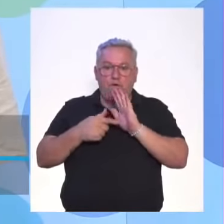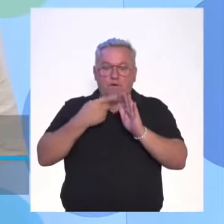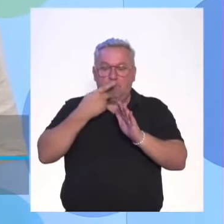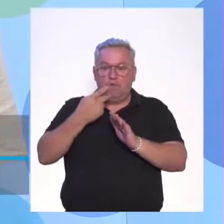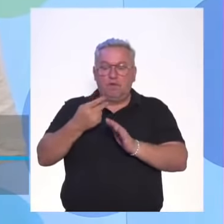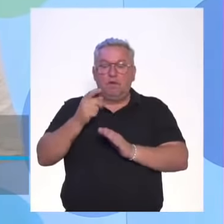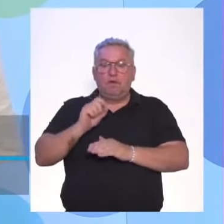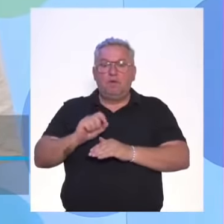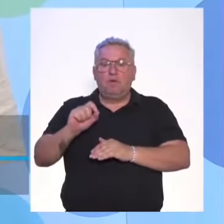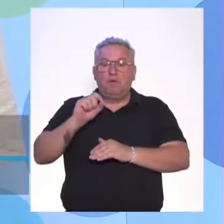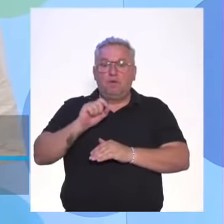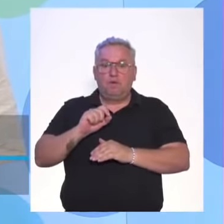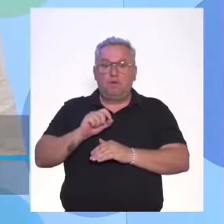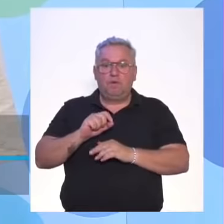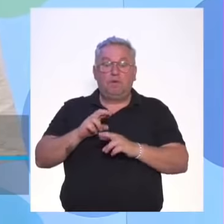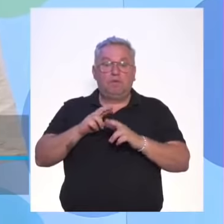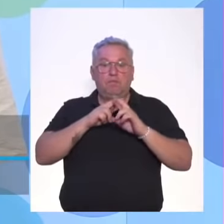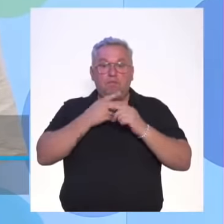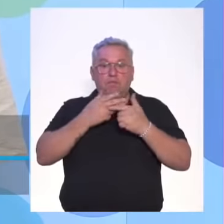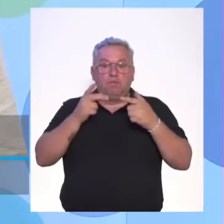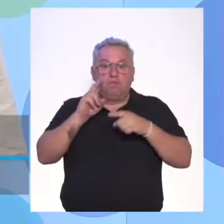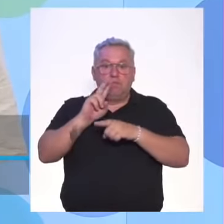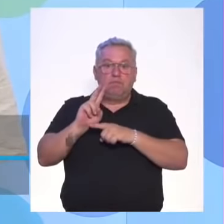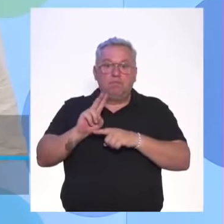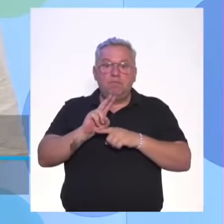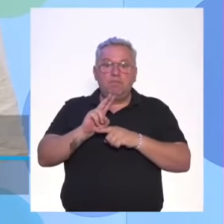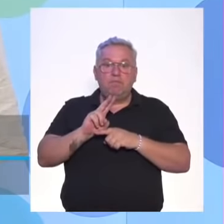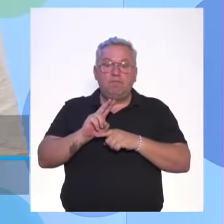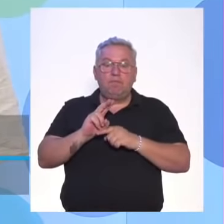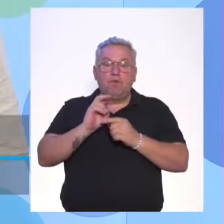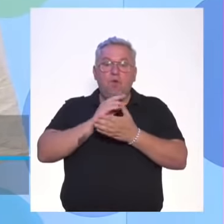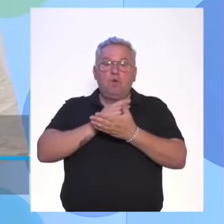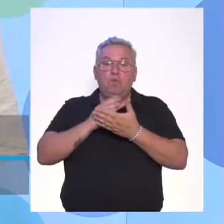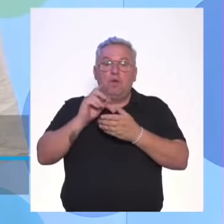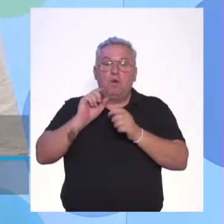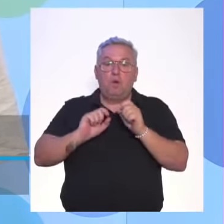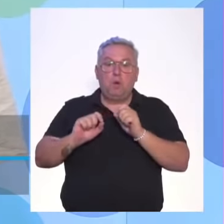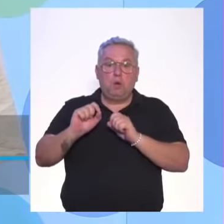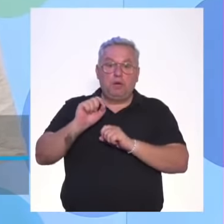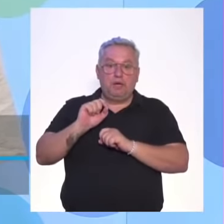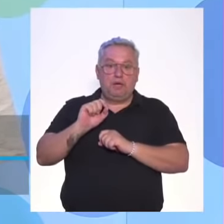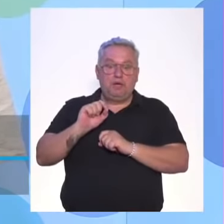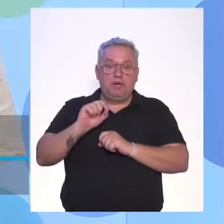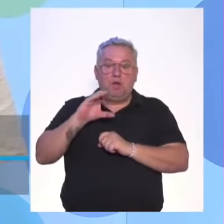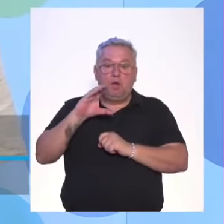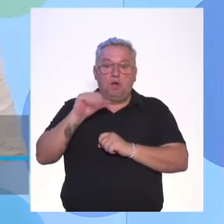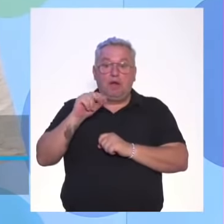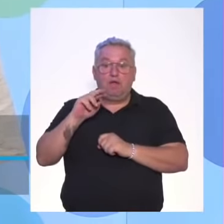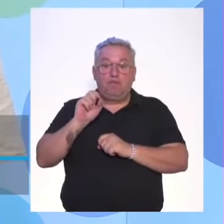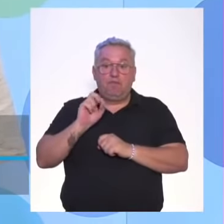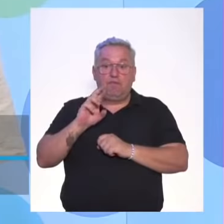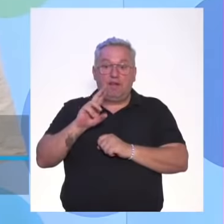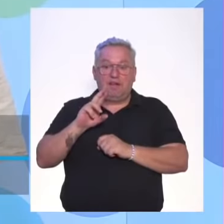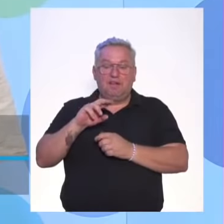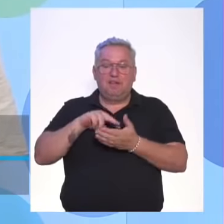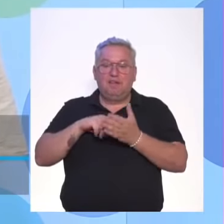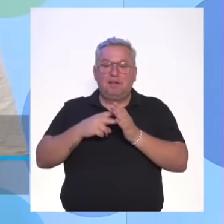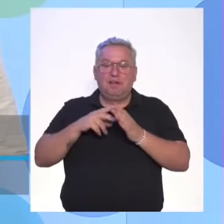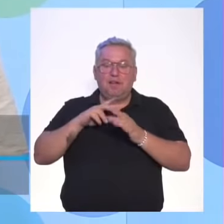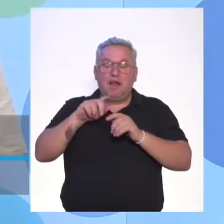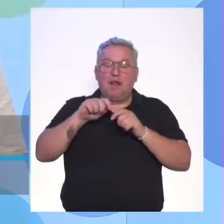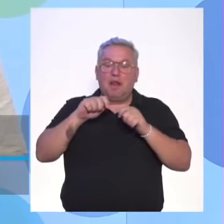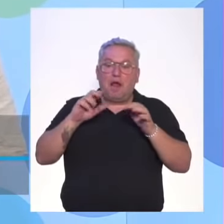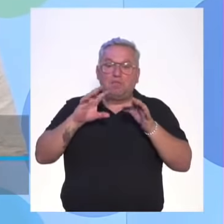fala sobre essa questão do Tu te tornas responsável pelo que cativas começa exatamente como ela fala que o cativar é criar laços né